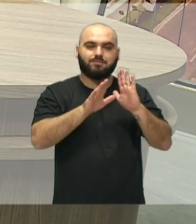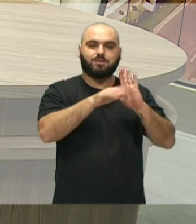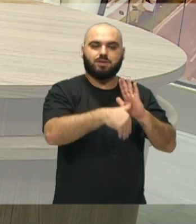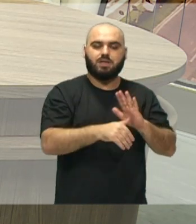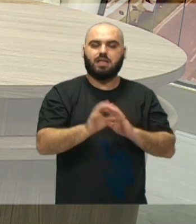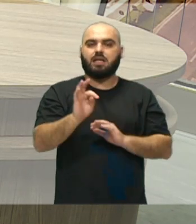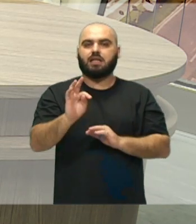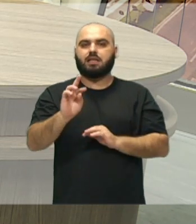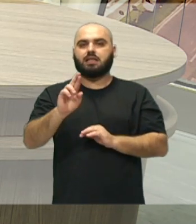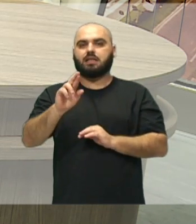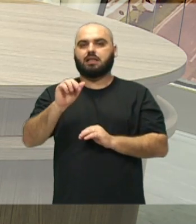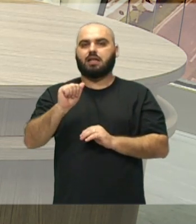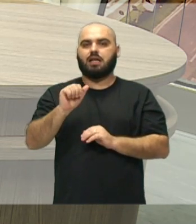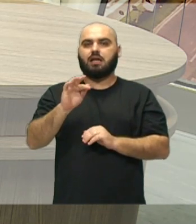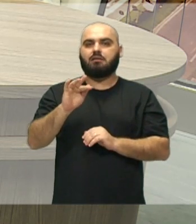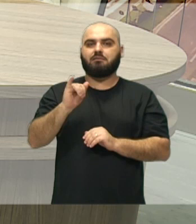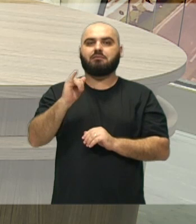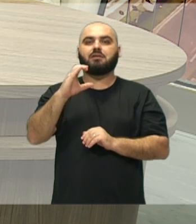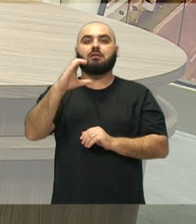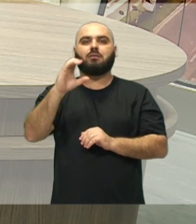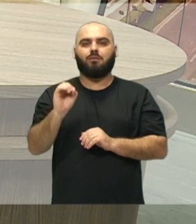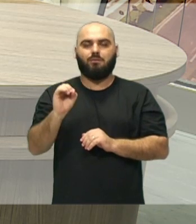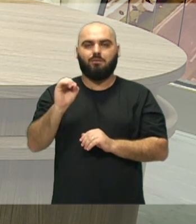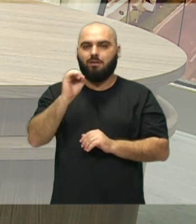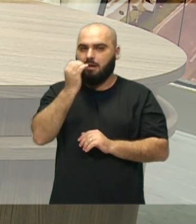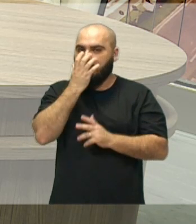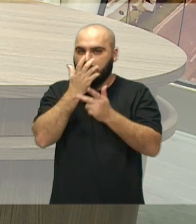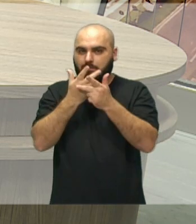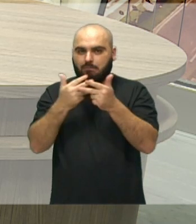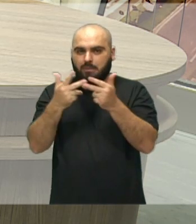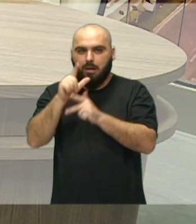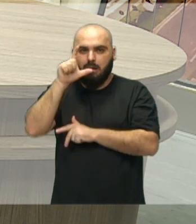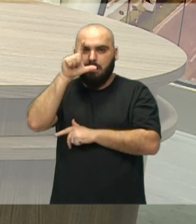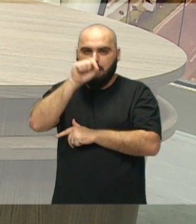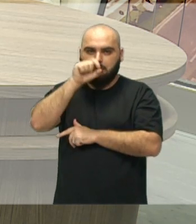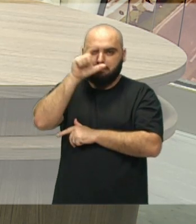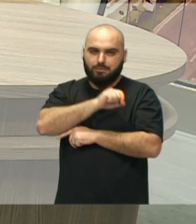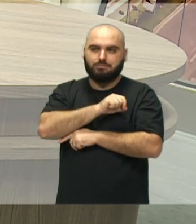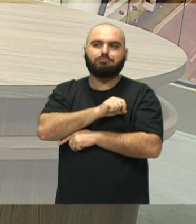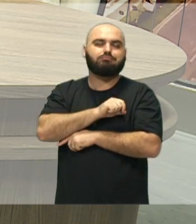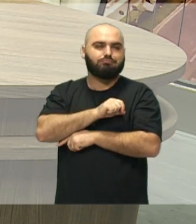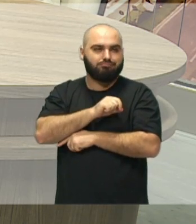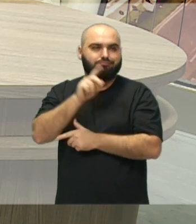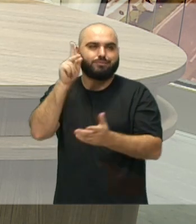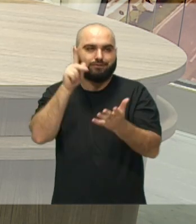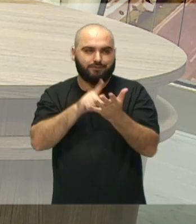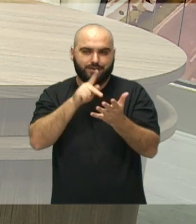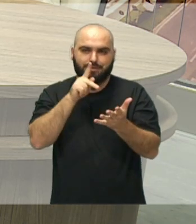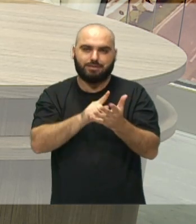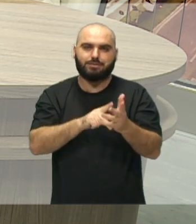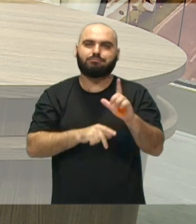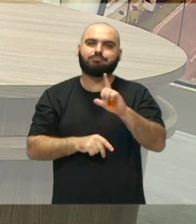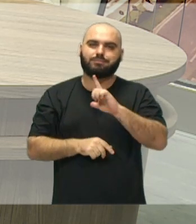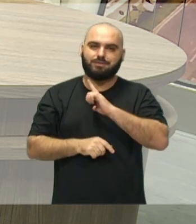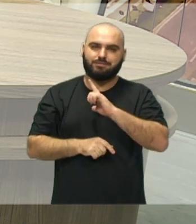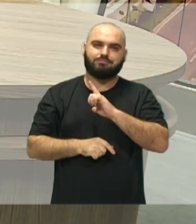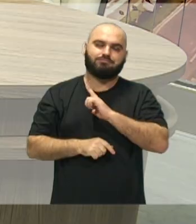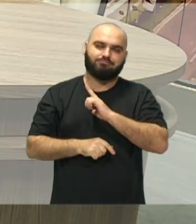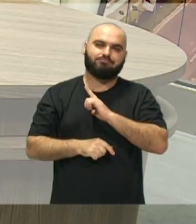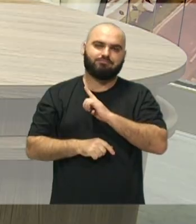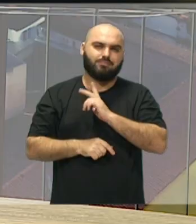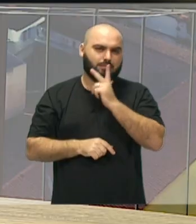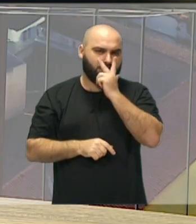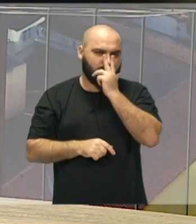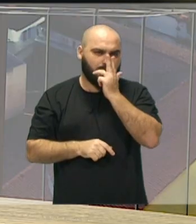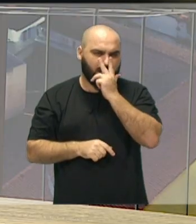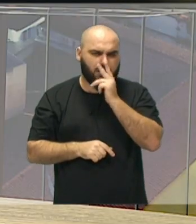de aves, quer dizer, isso é uma realidade horrorosa, né? Porque o tráfico de animais até, inclusive, acho que